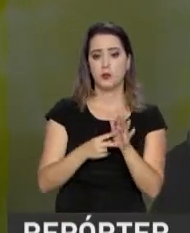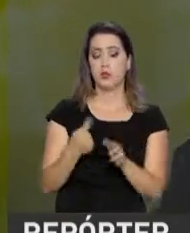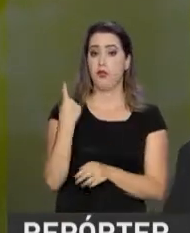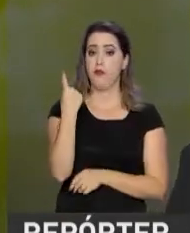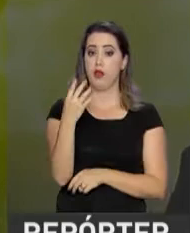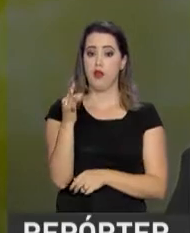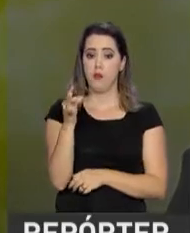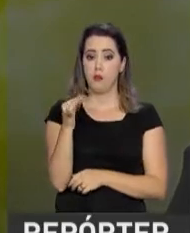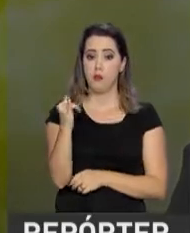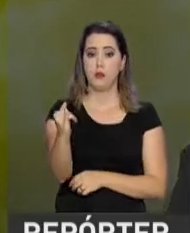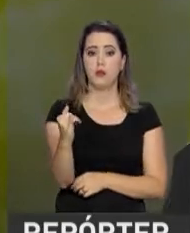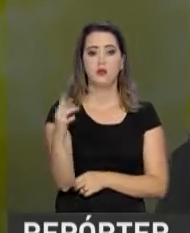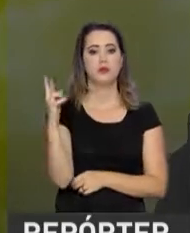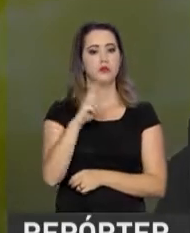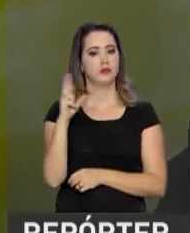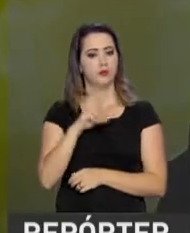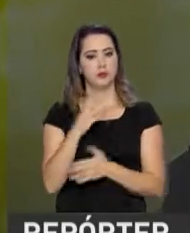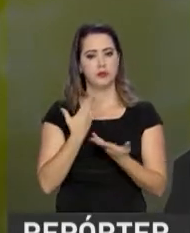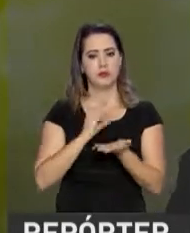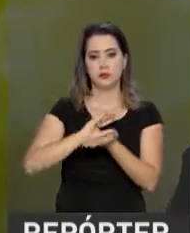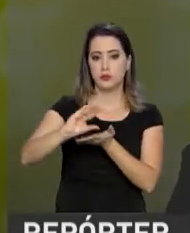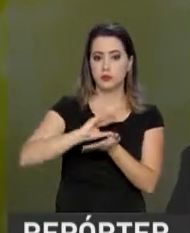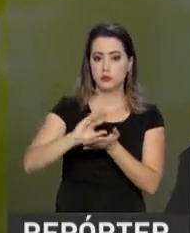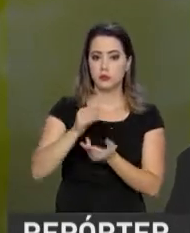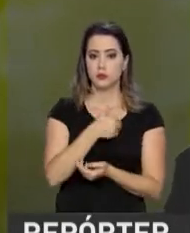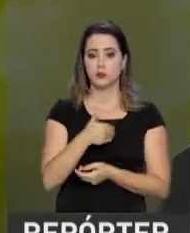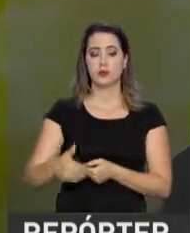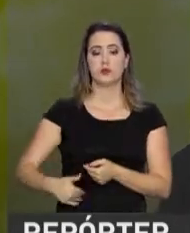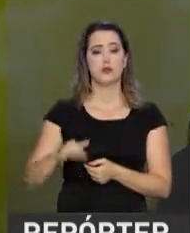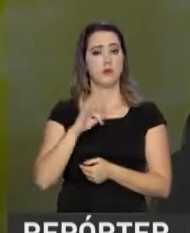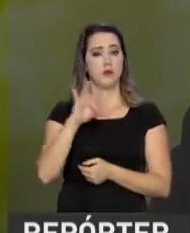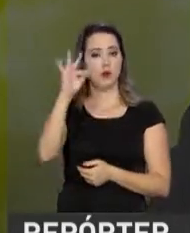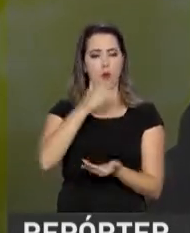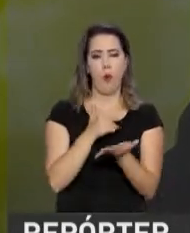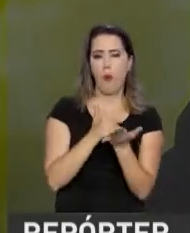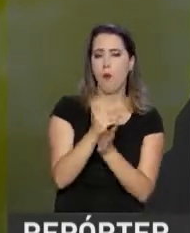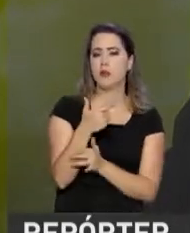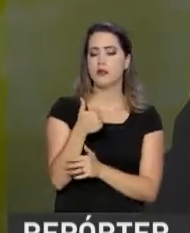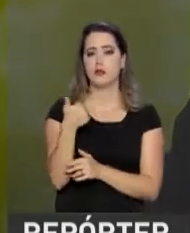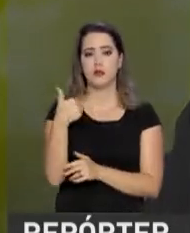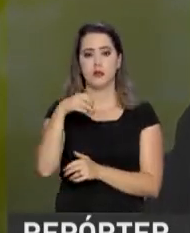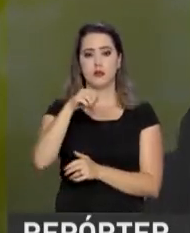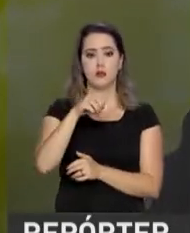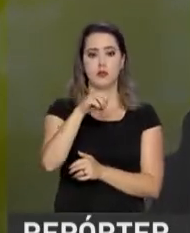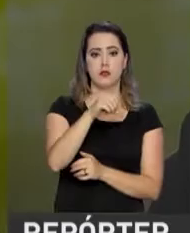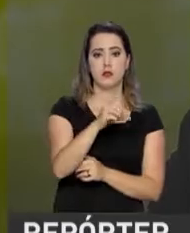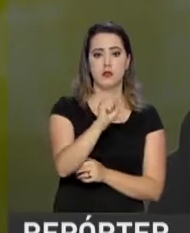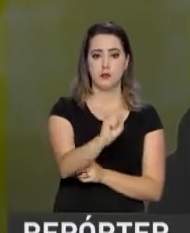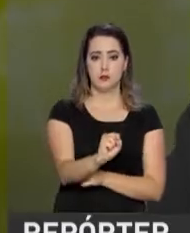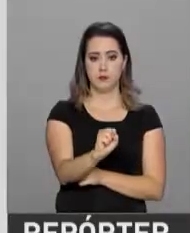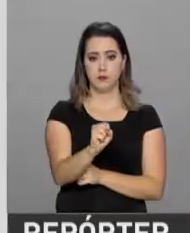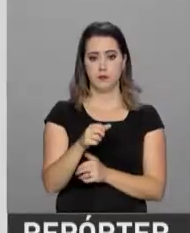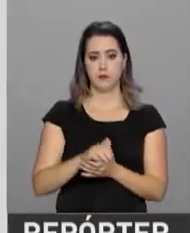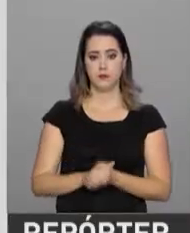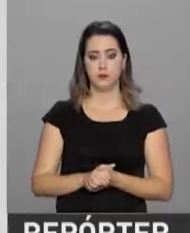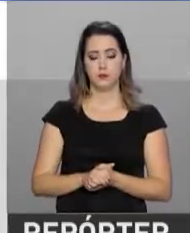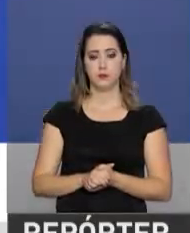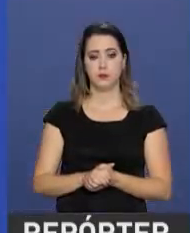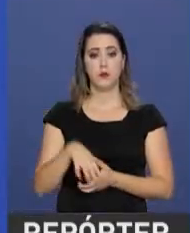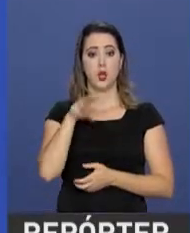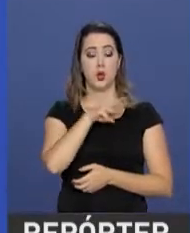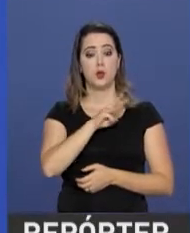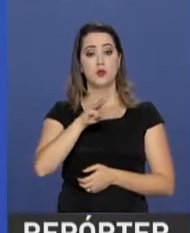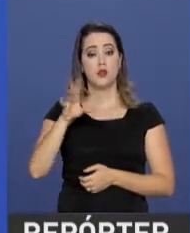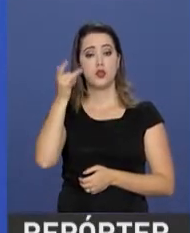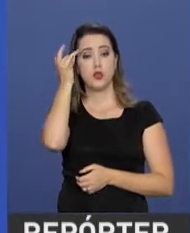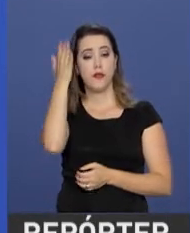1 trilhão e 230 bilhões de reais em investimentos em obras iniciadas desde 1998. O site é